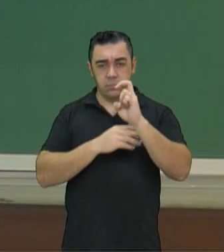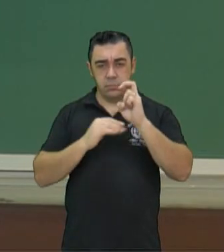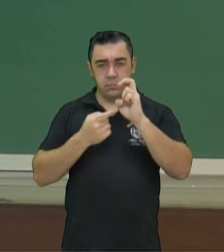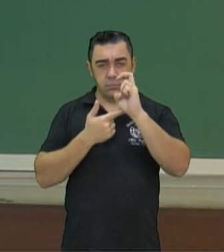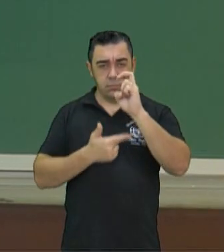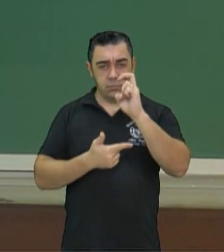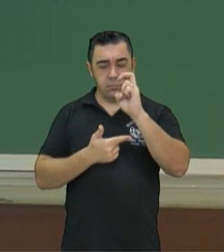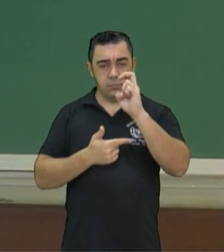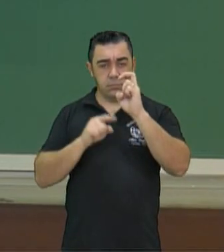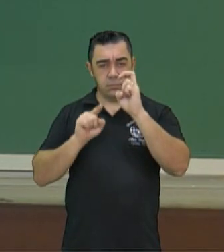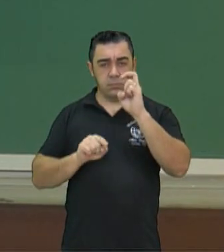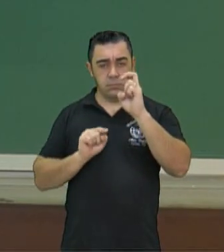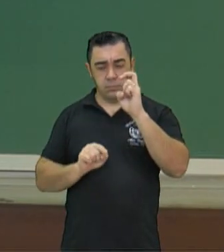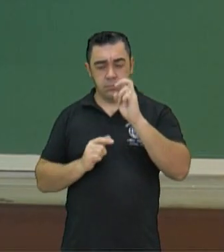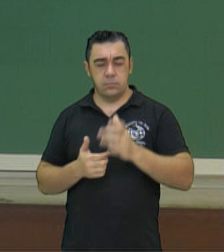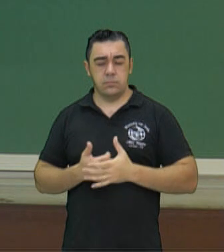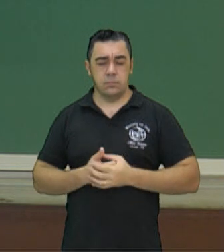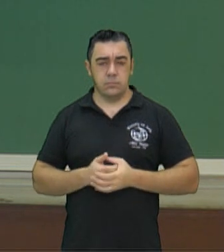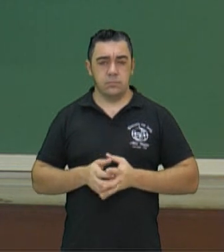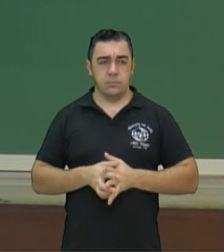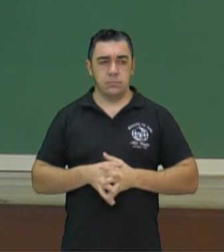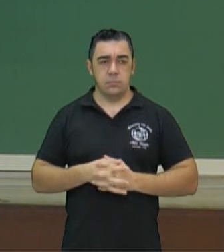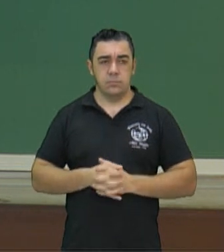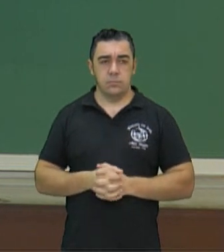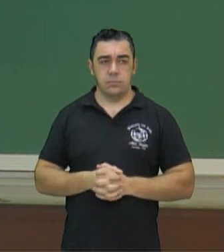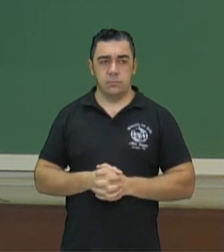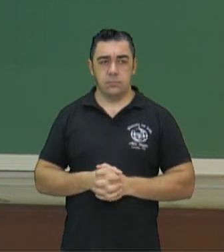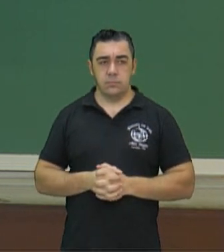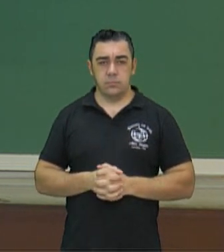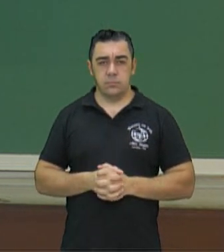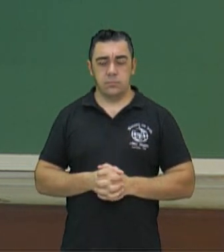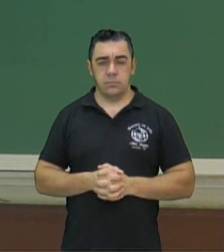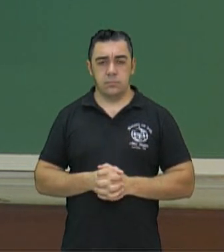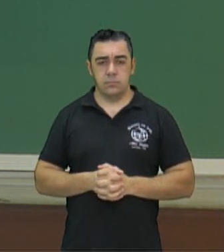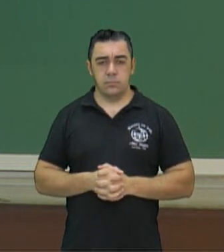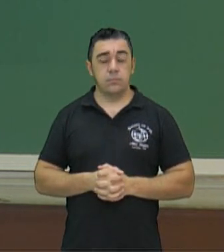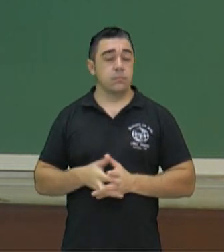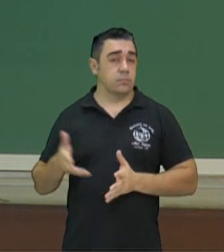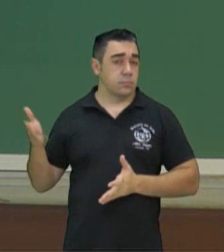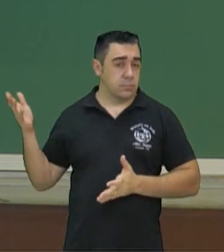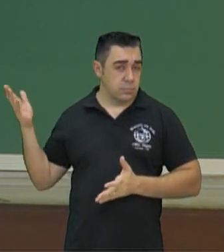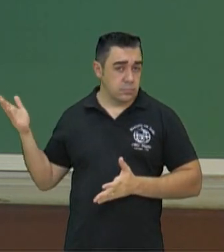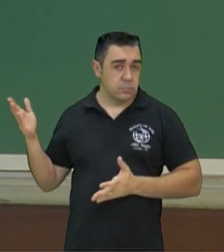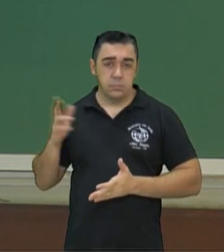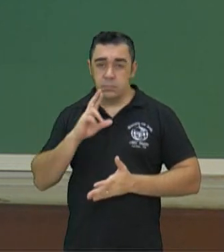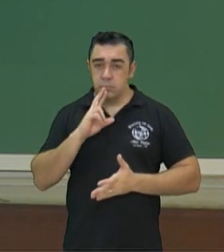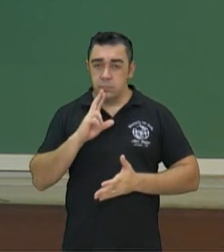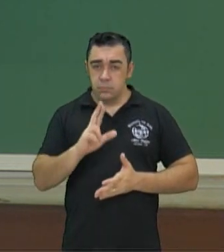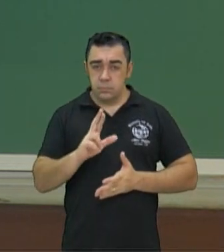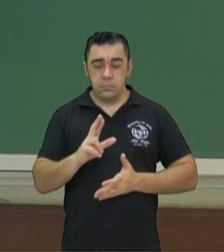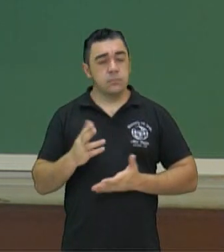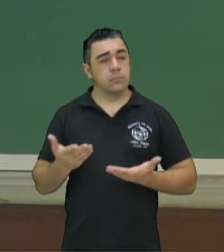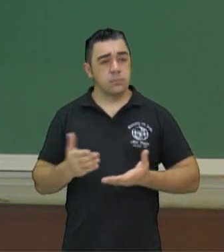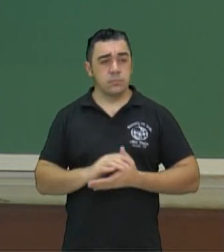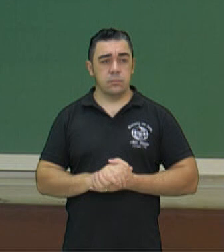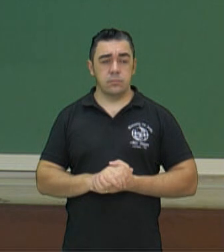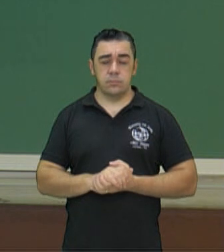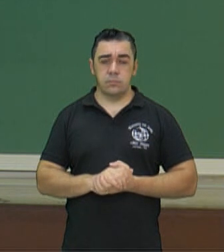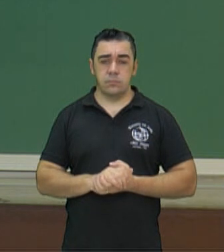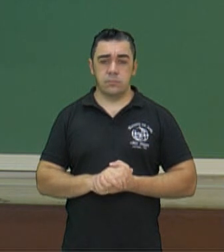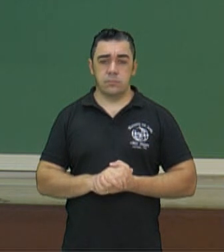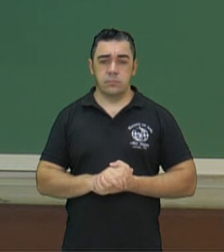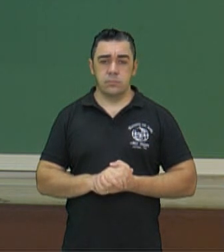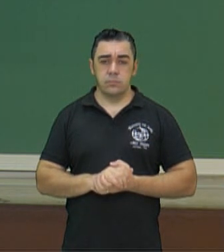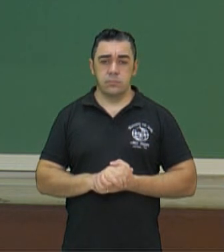fatorial é dividido por 5 menos 3 fatorial. Resolvendo a subtração, temos 5